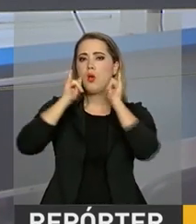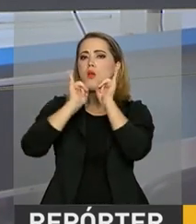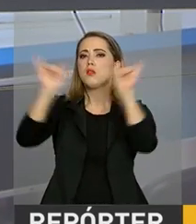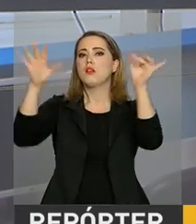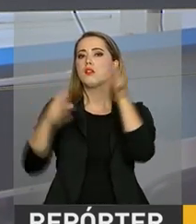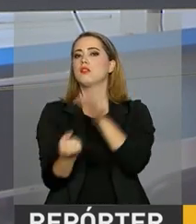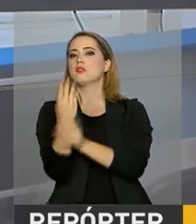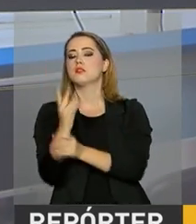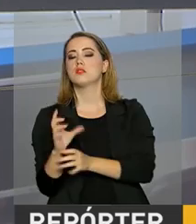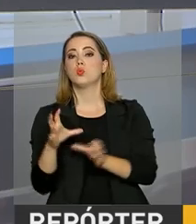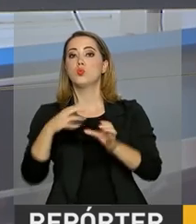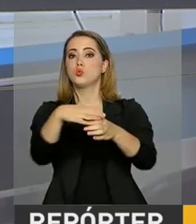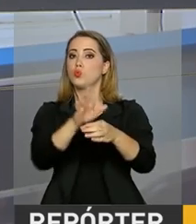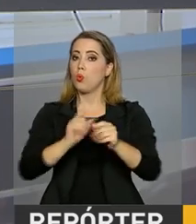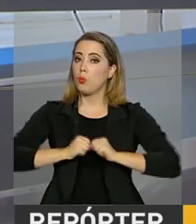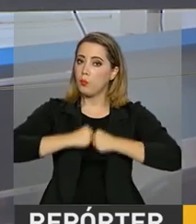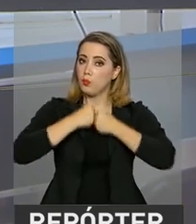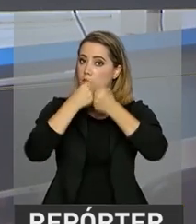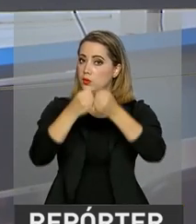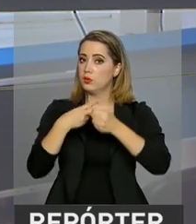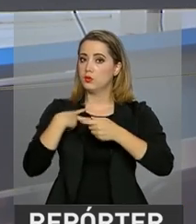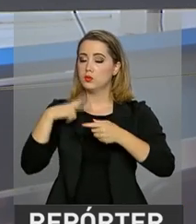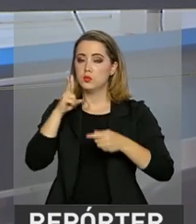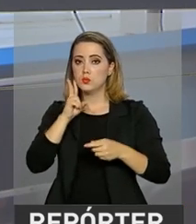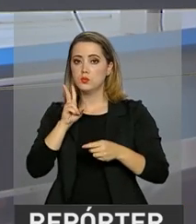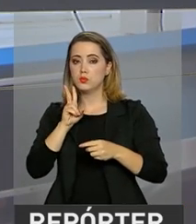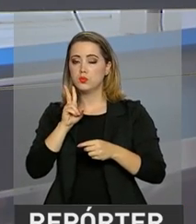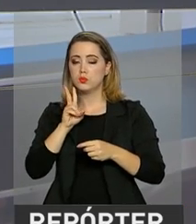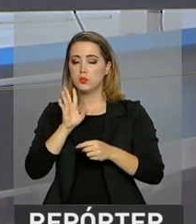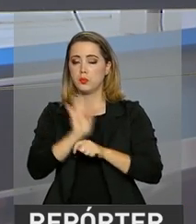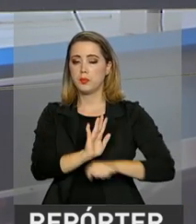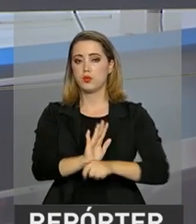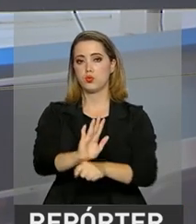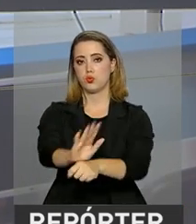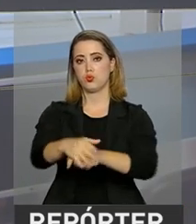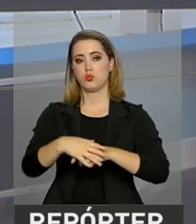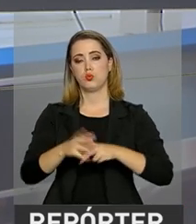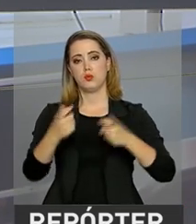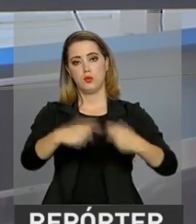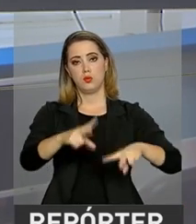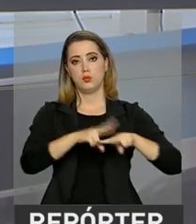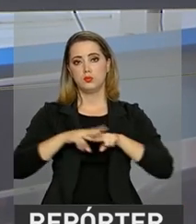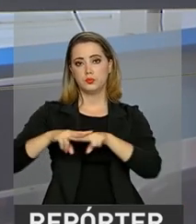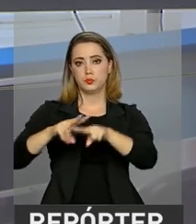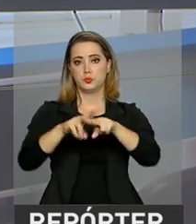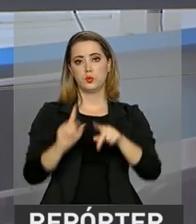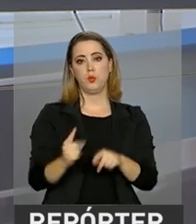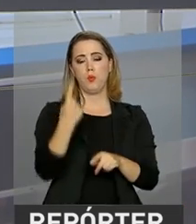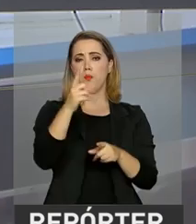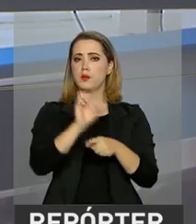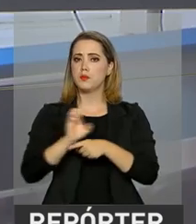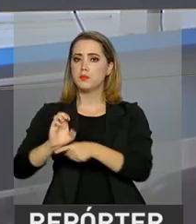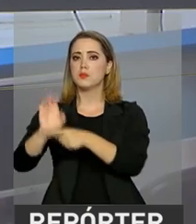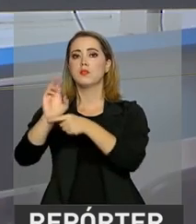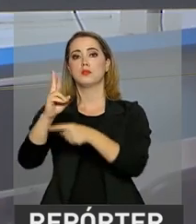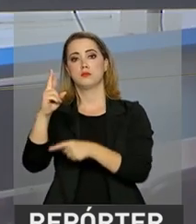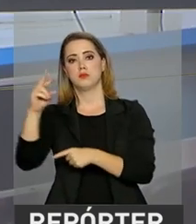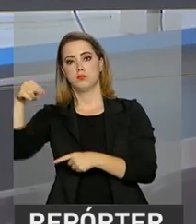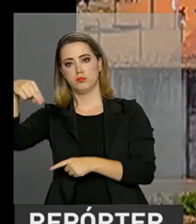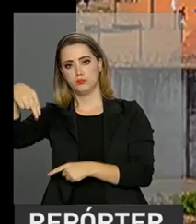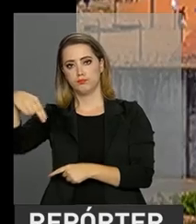anunciou a criação de Uma Força Tarefa de intervenção penitenciária o primeiro estado a receber a força será o Rio Grande